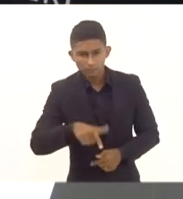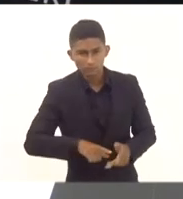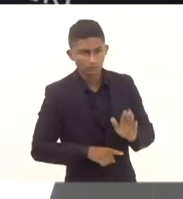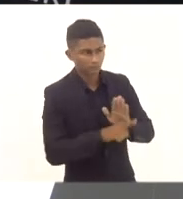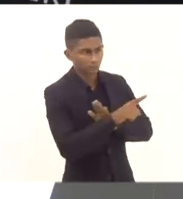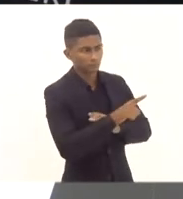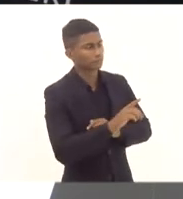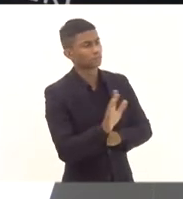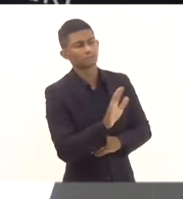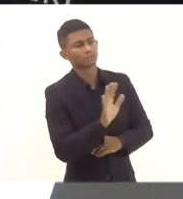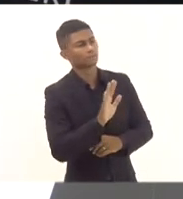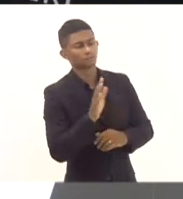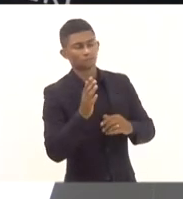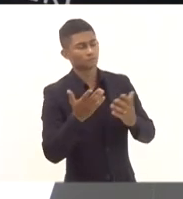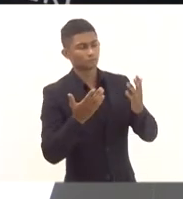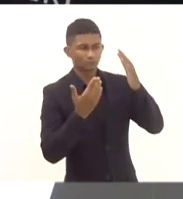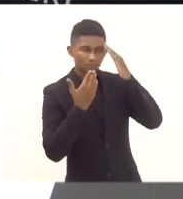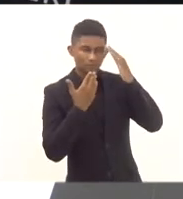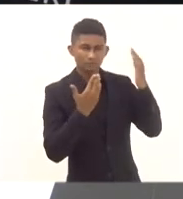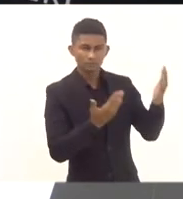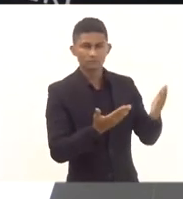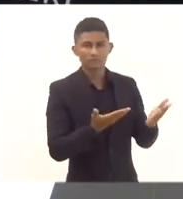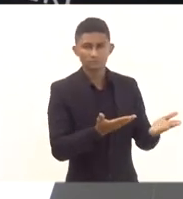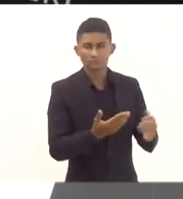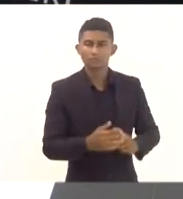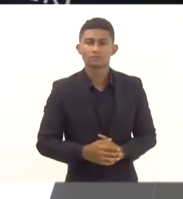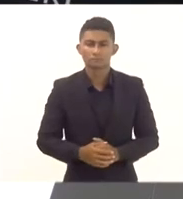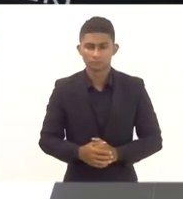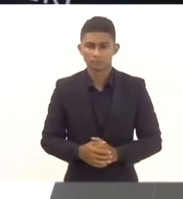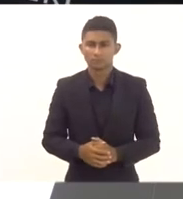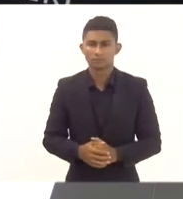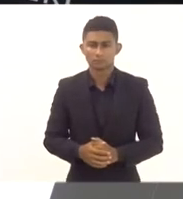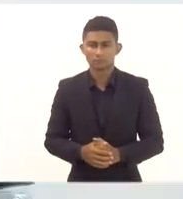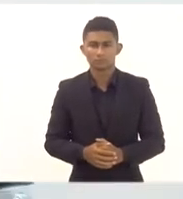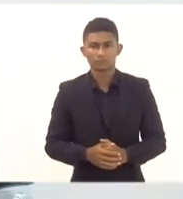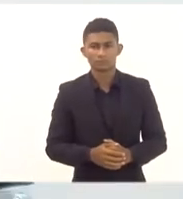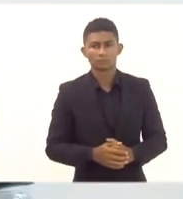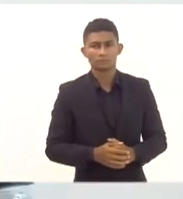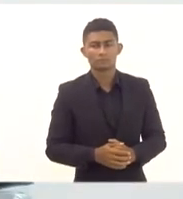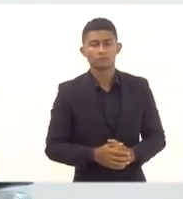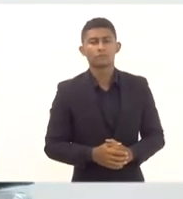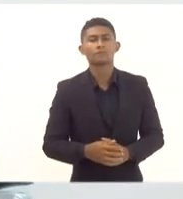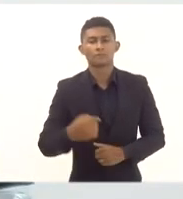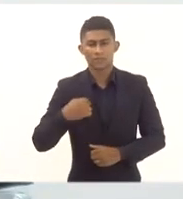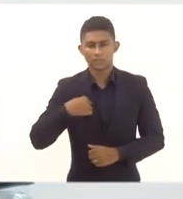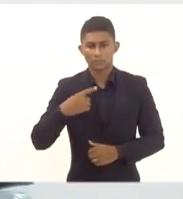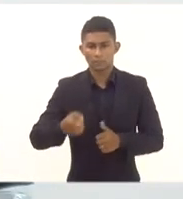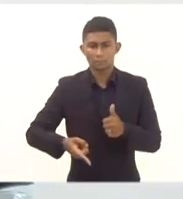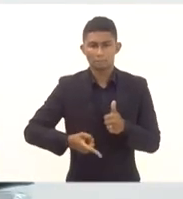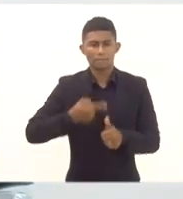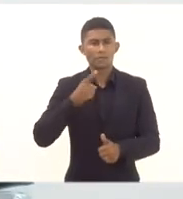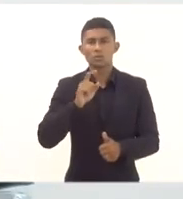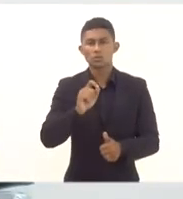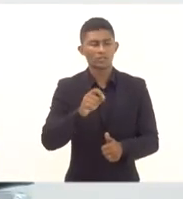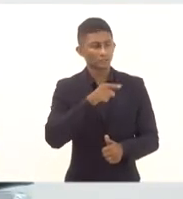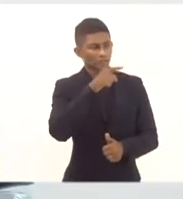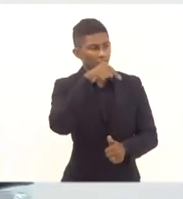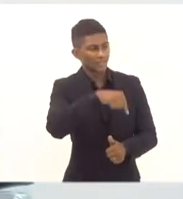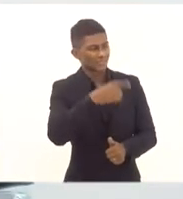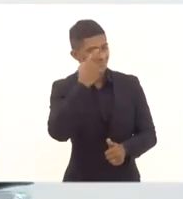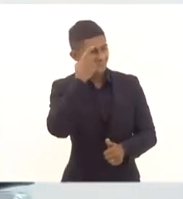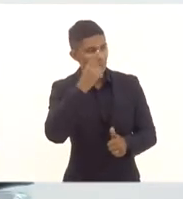então muito obrigada senhor Mateus quintal estávamos Eu fui a primeira a lamentar sua